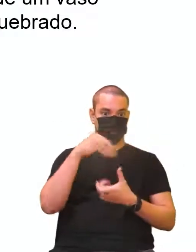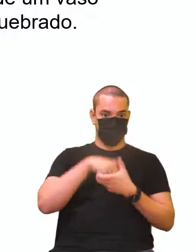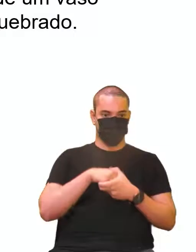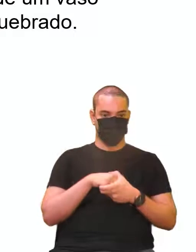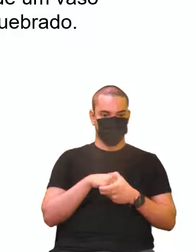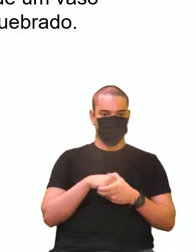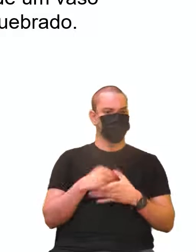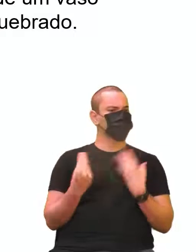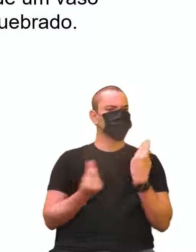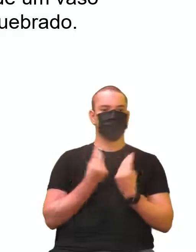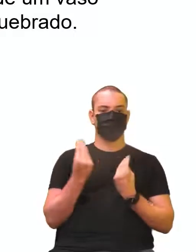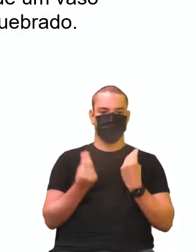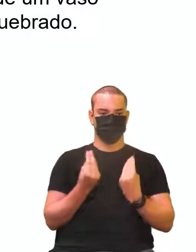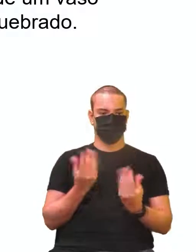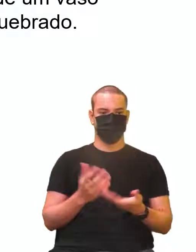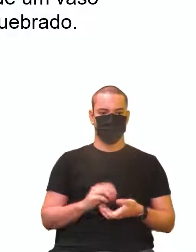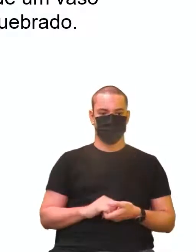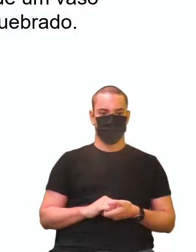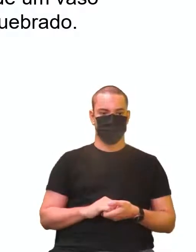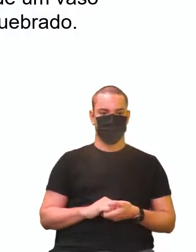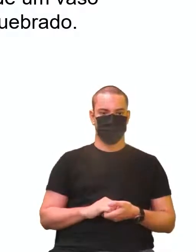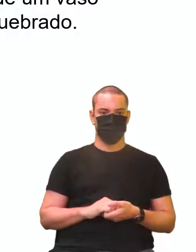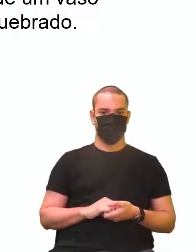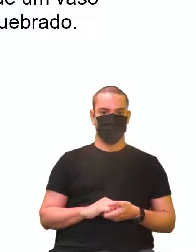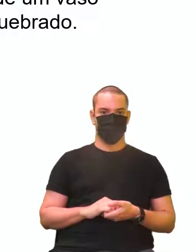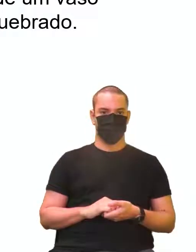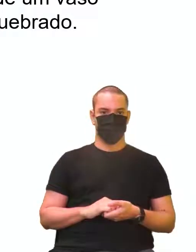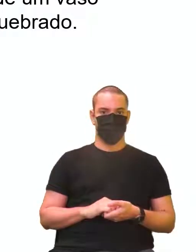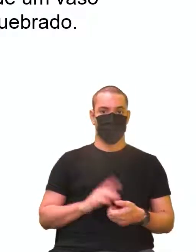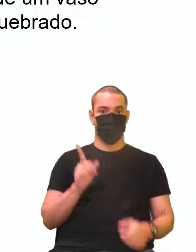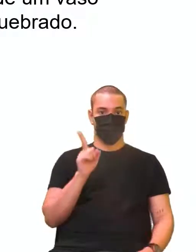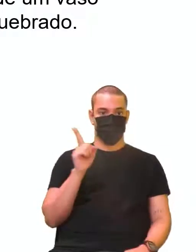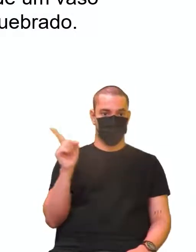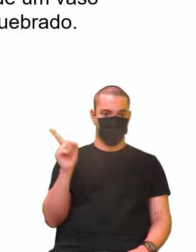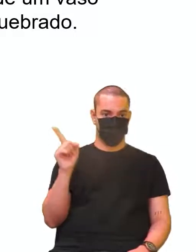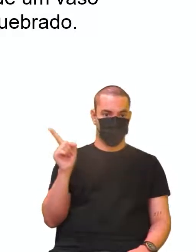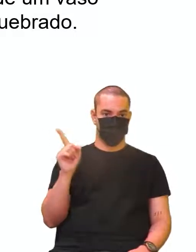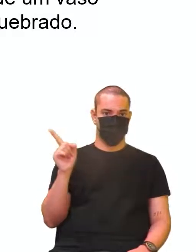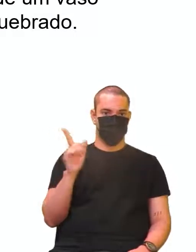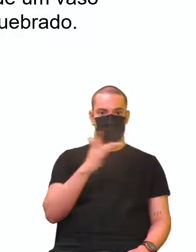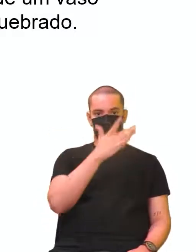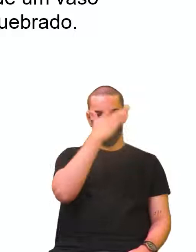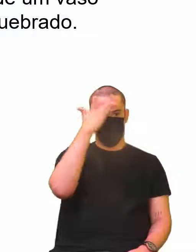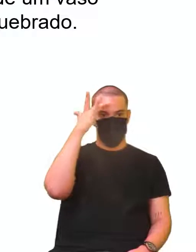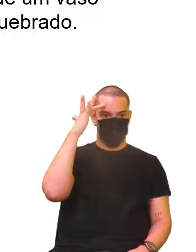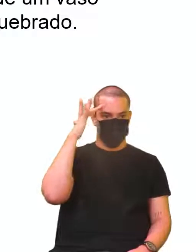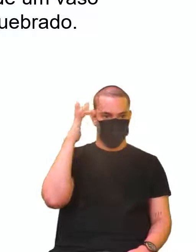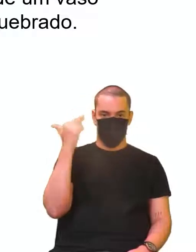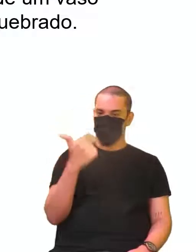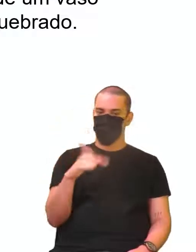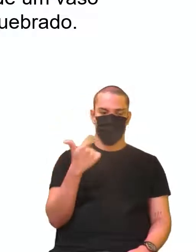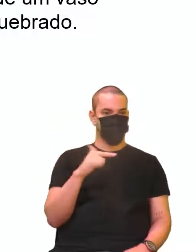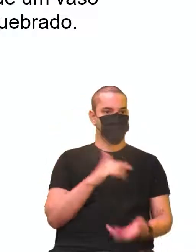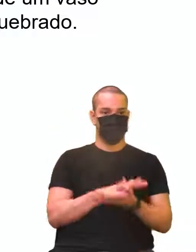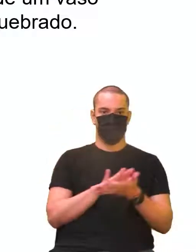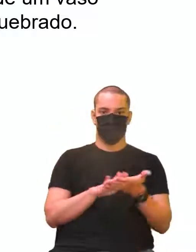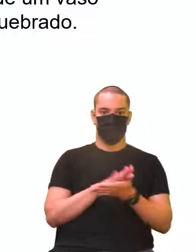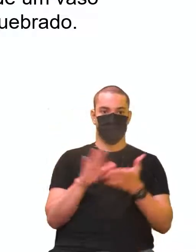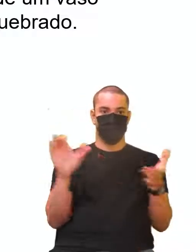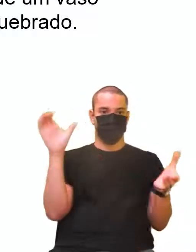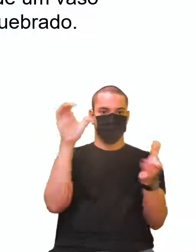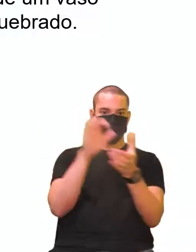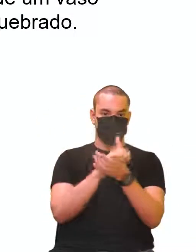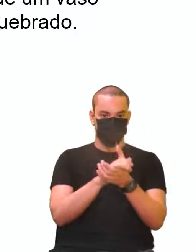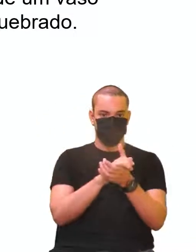Então, olha só como é que a gente tem aqui, ó. Esse indivíduo aqui, normal, tá? Não afetado, ele é casado